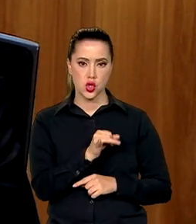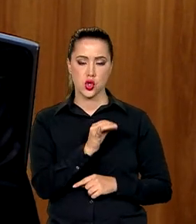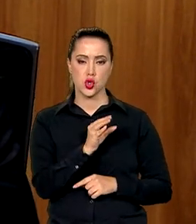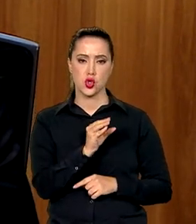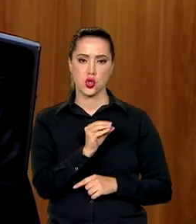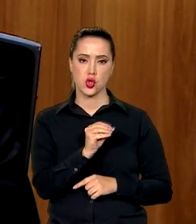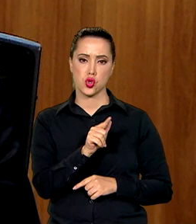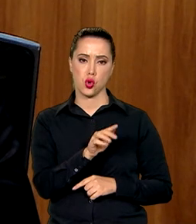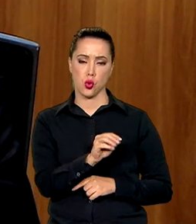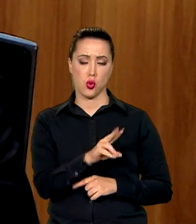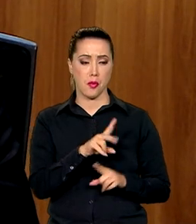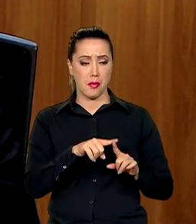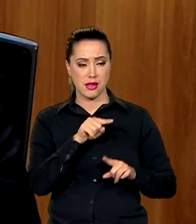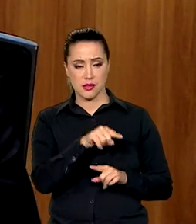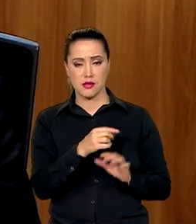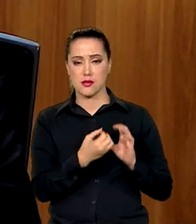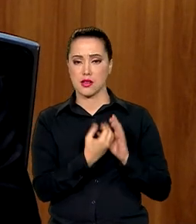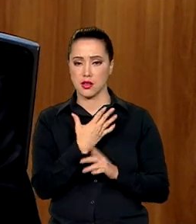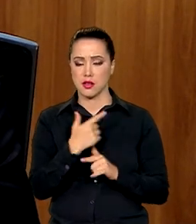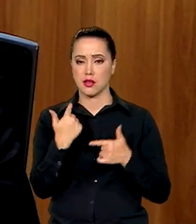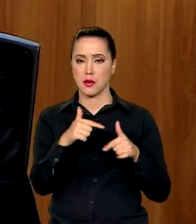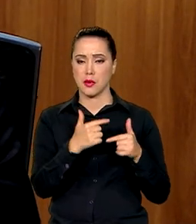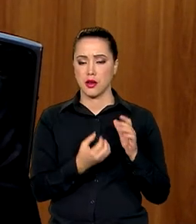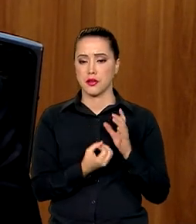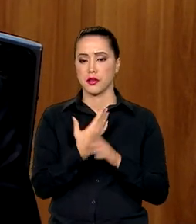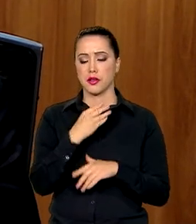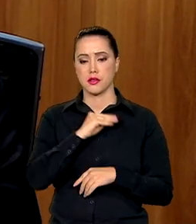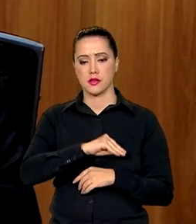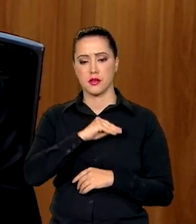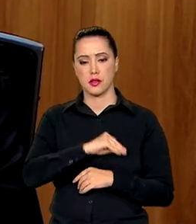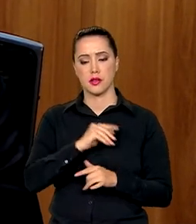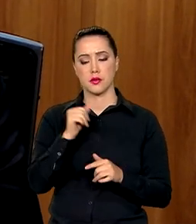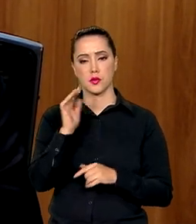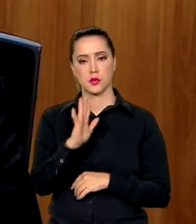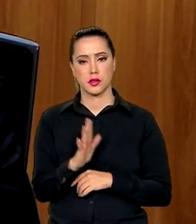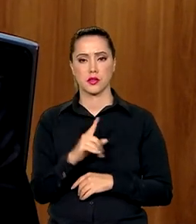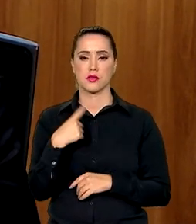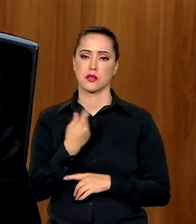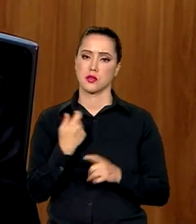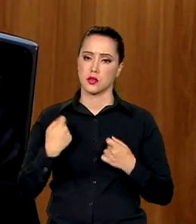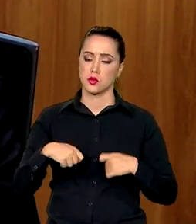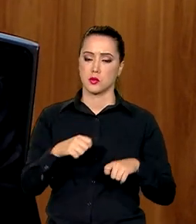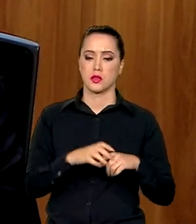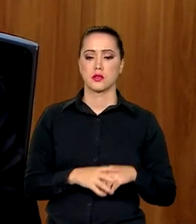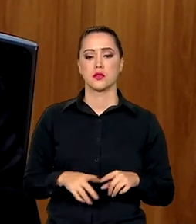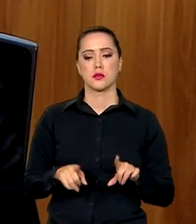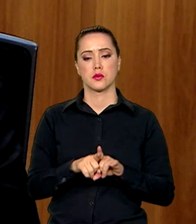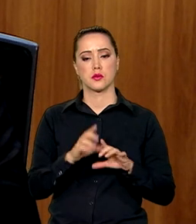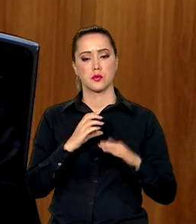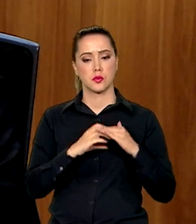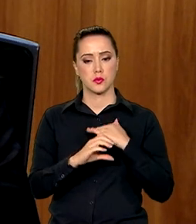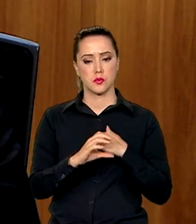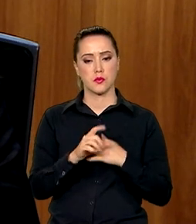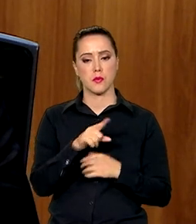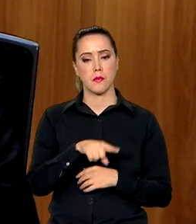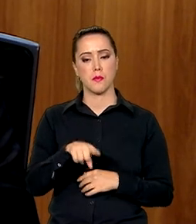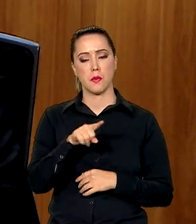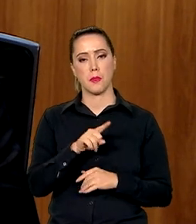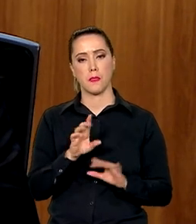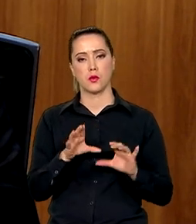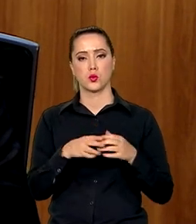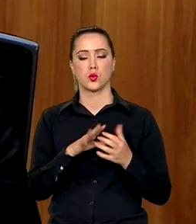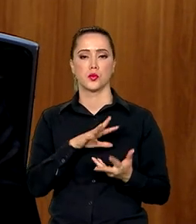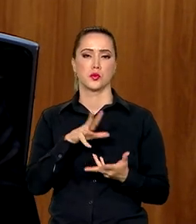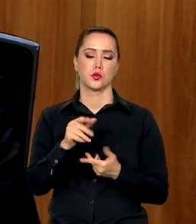trazer renda vai trazer emprego vai trazer geração de emprego e renda pro Brasil que é o que a gente precisa além de investimentos da da esfera